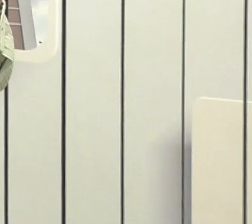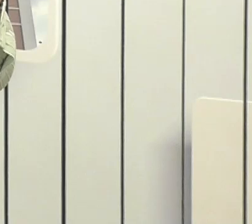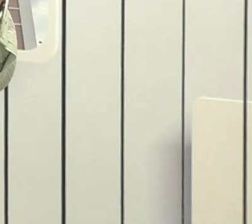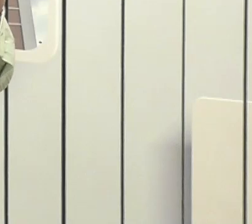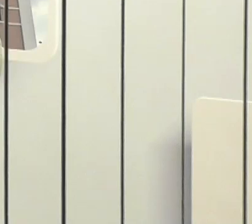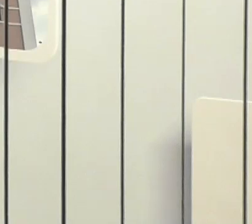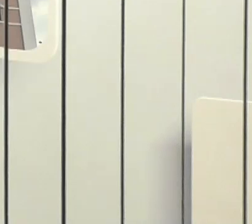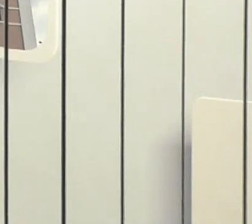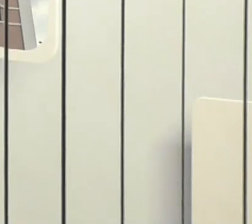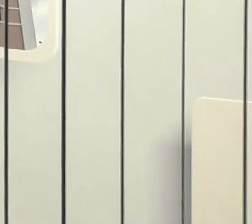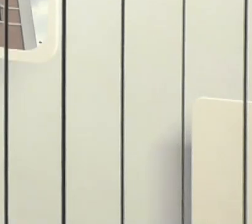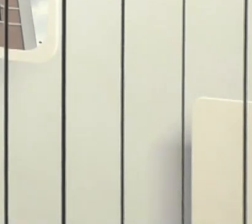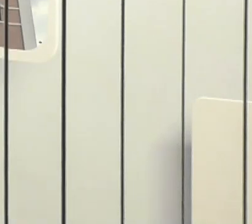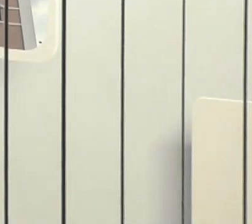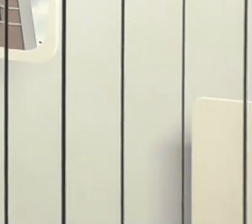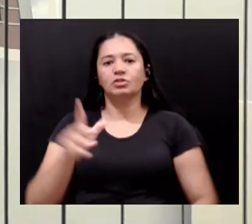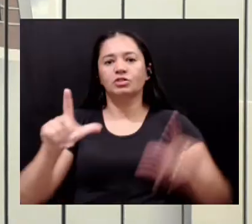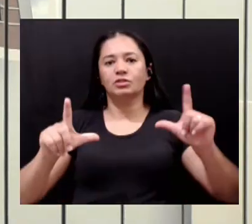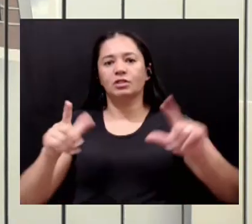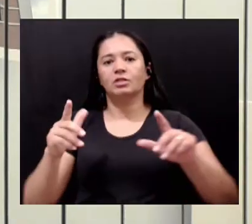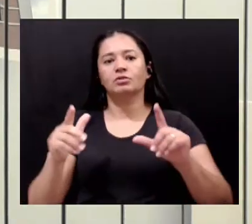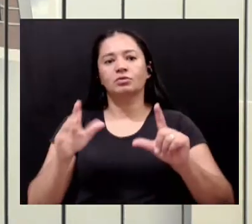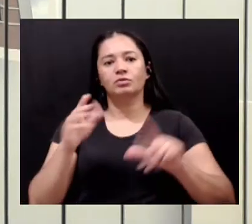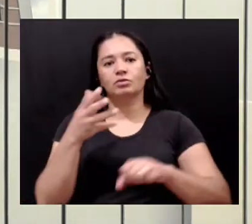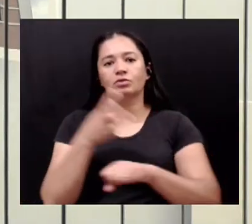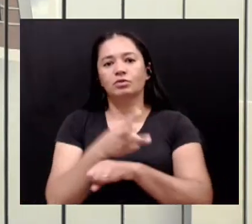aparece aqui embaixo da sua tela,